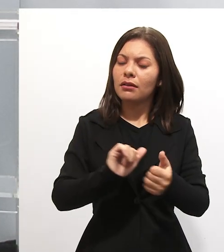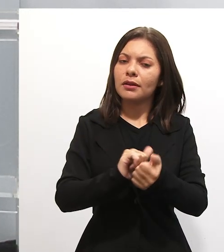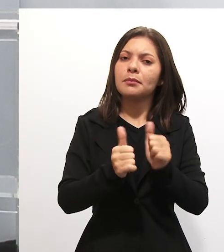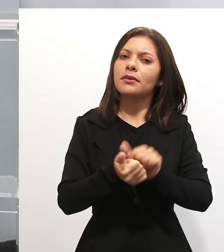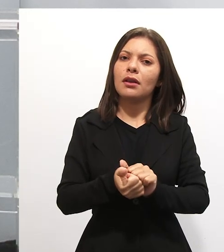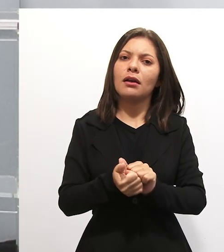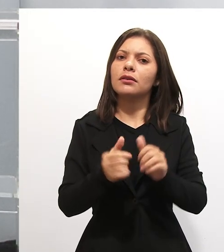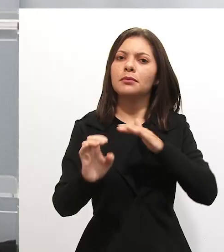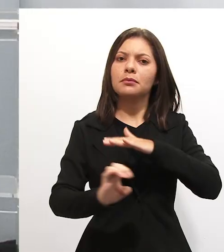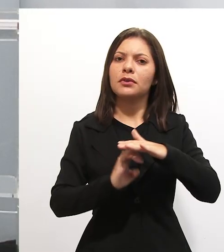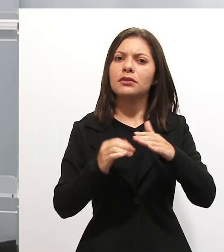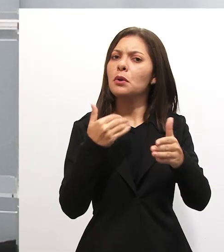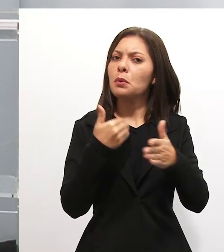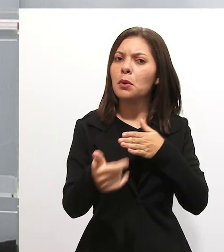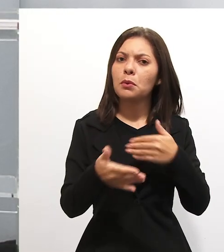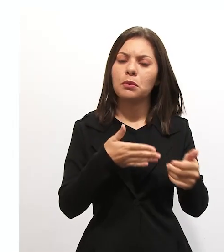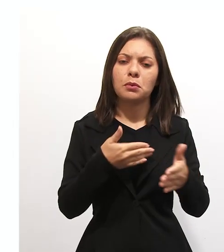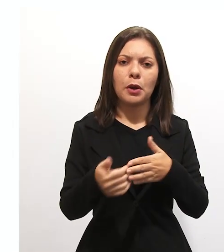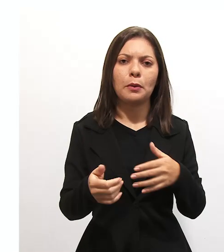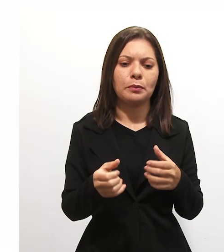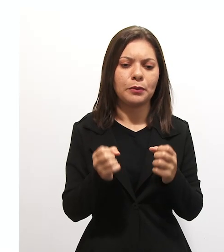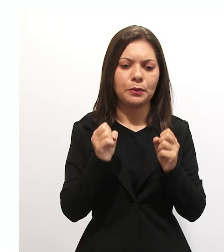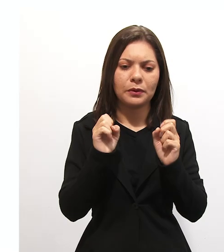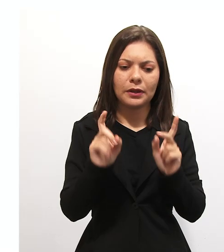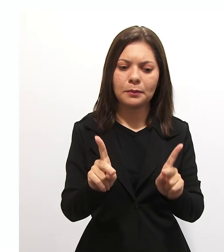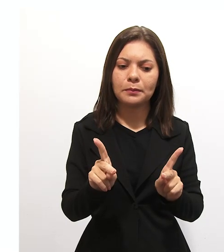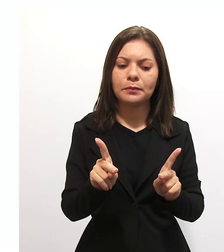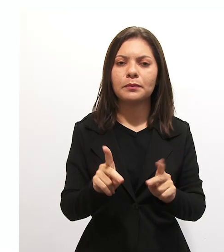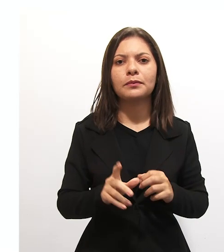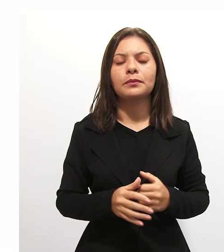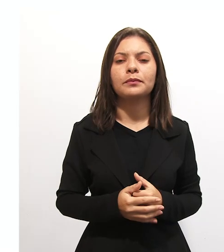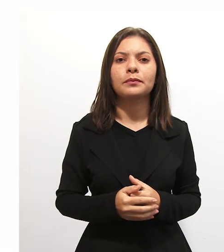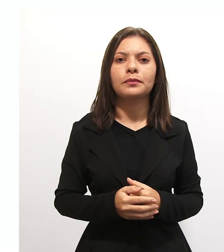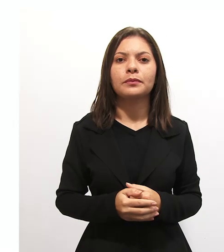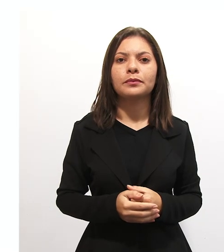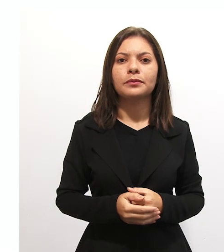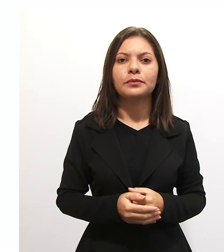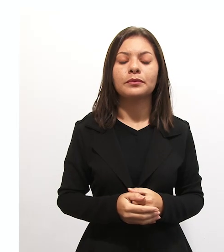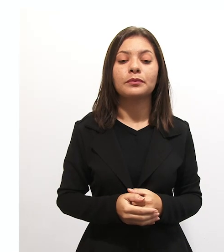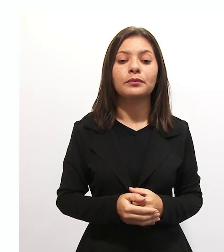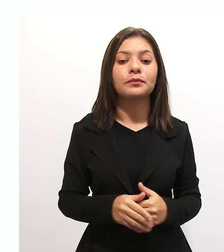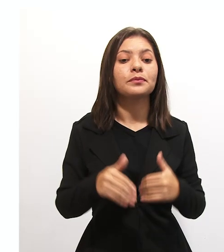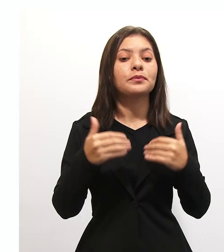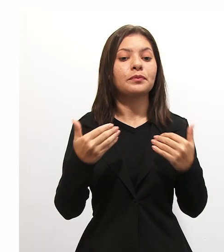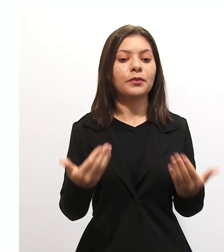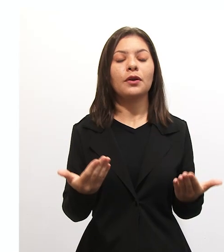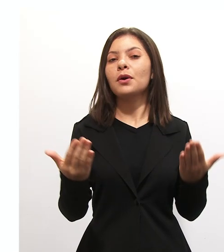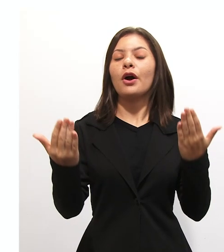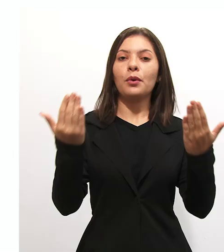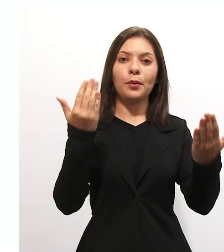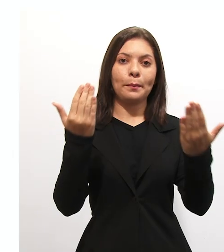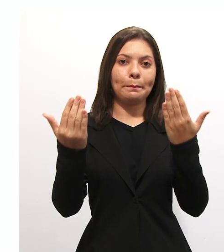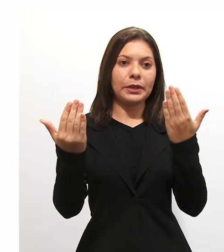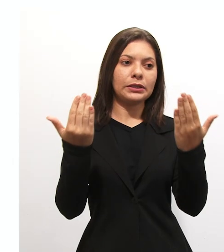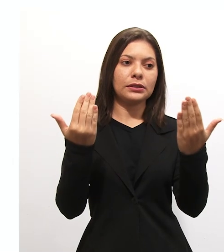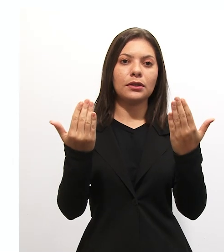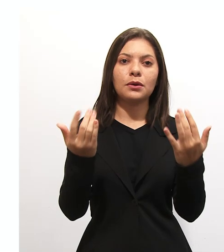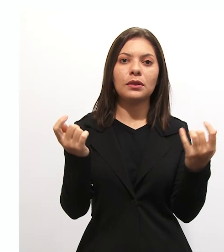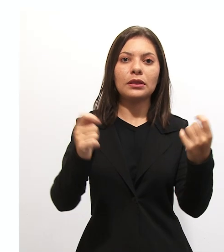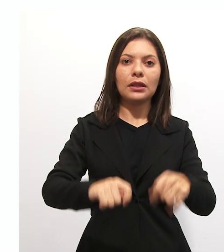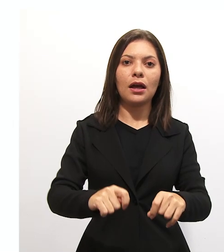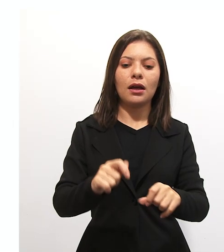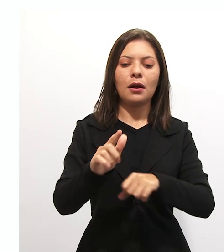tipo de empresa e tamanho de empresa, tá bom? Essa comparação ajuda o gestor a identificar ineficiências